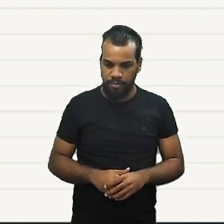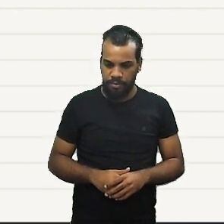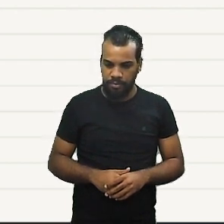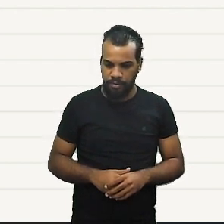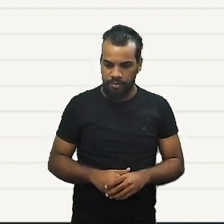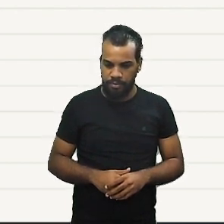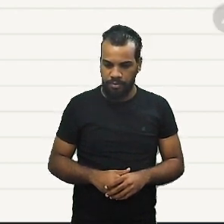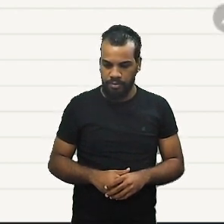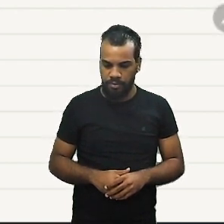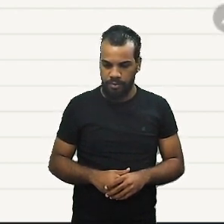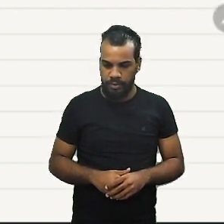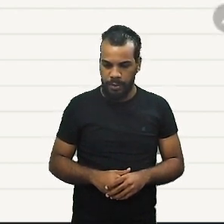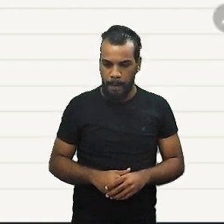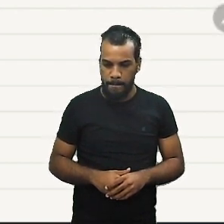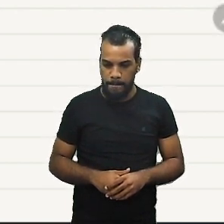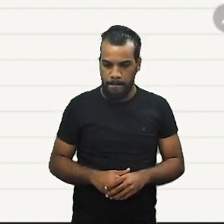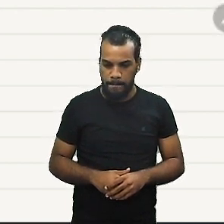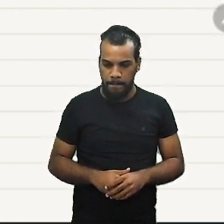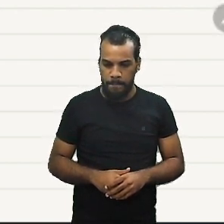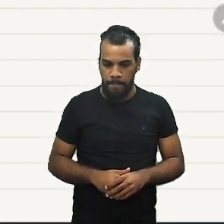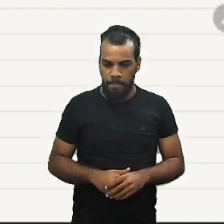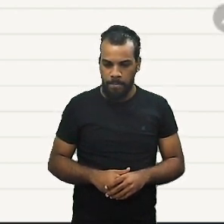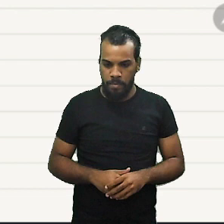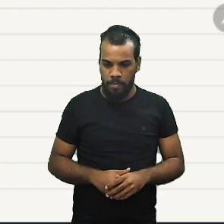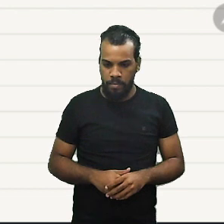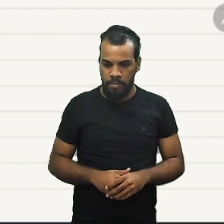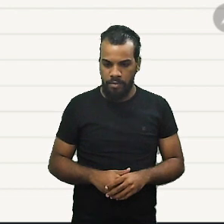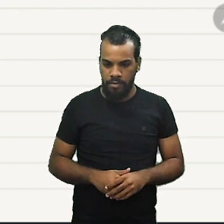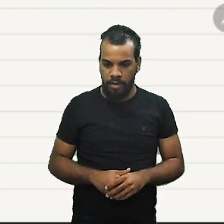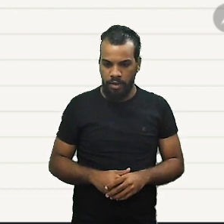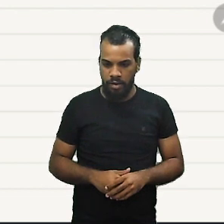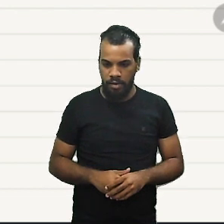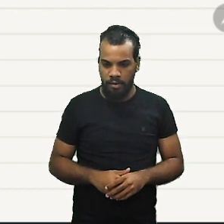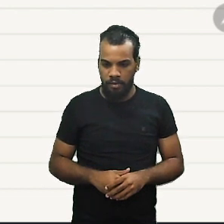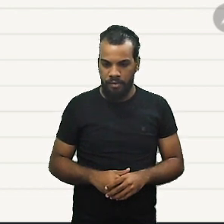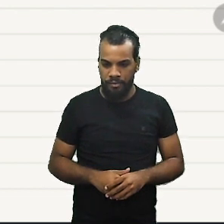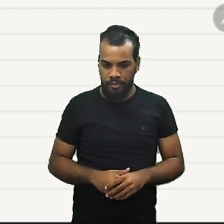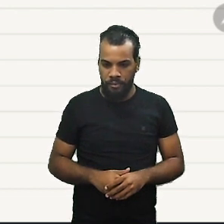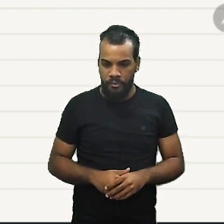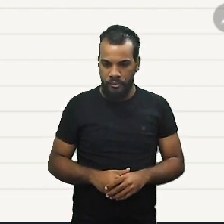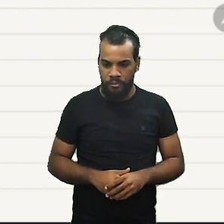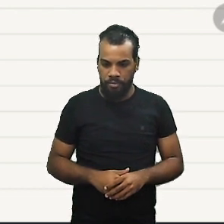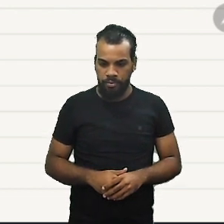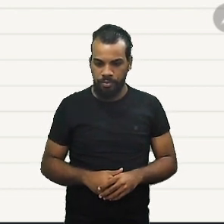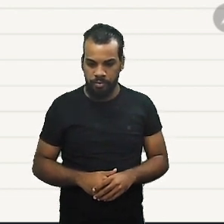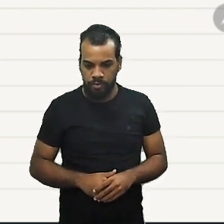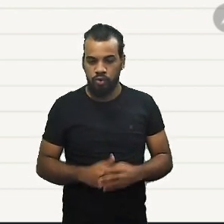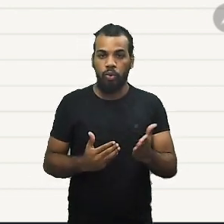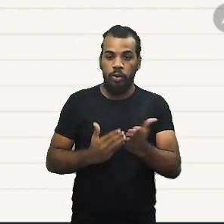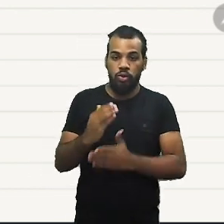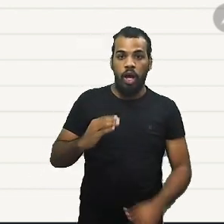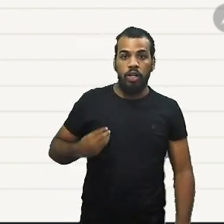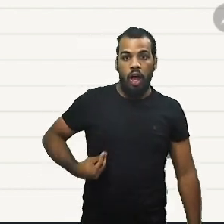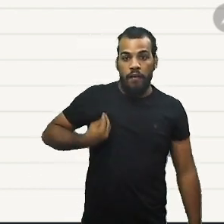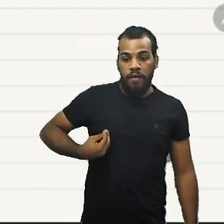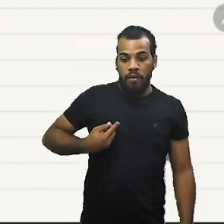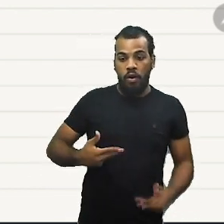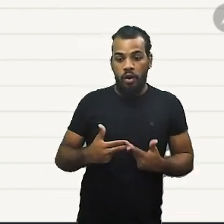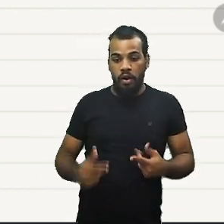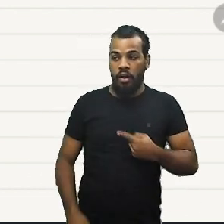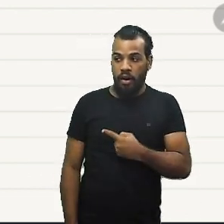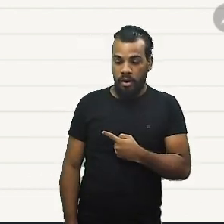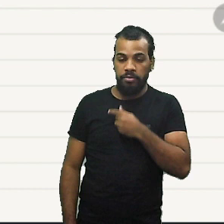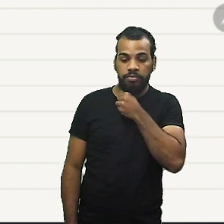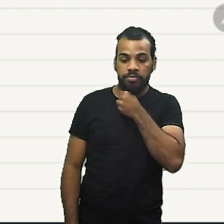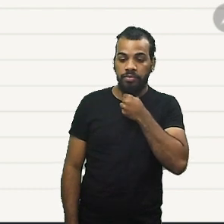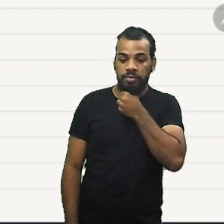que era o ser vivo que a gente vai dizer que são os seres vivos, ó, autótrofos. Aí você pode dizer assim, Andrei, mas